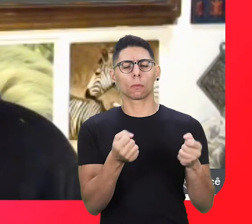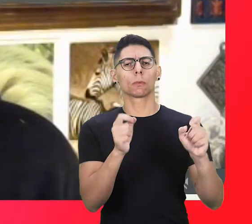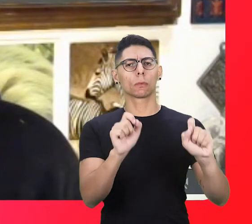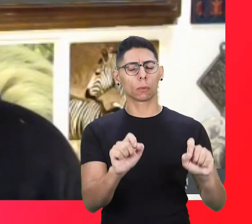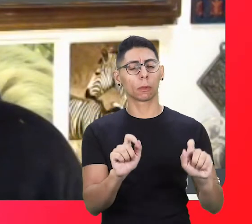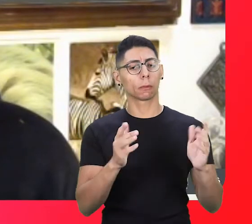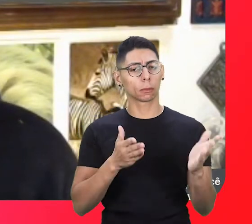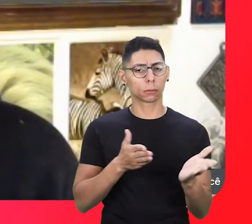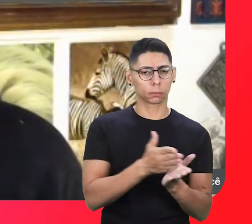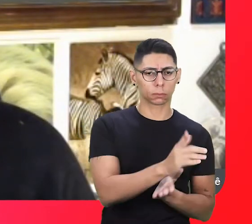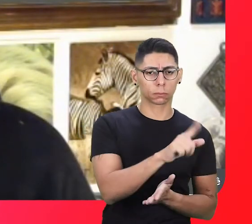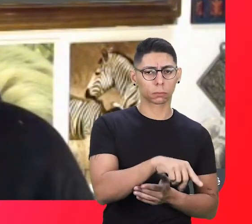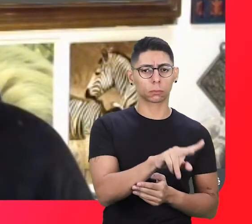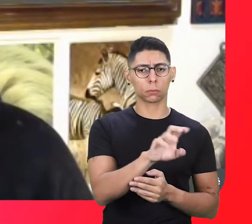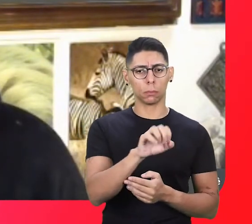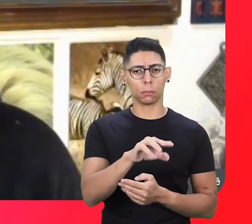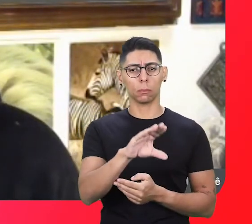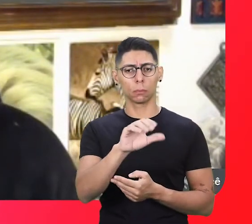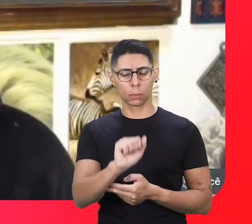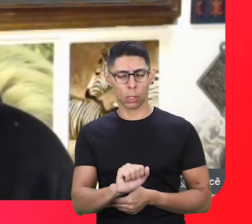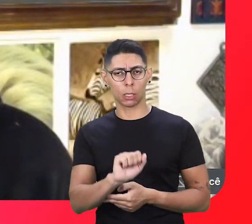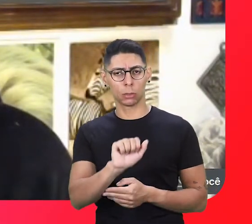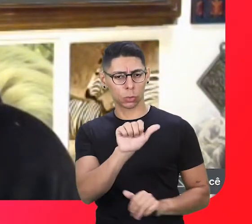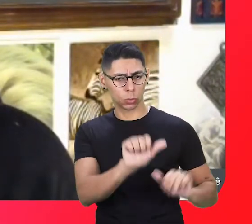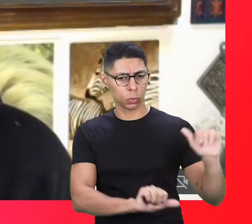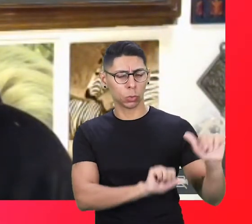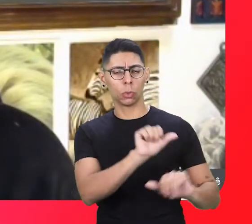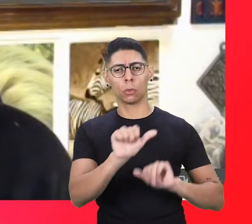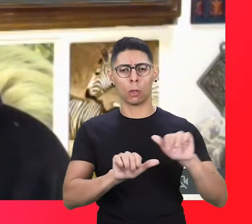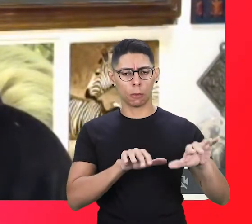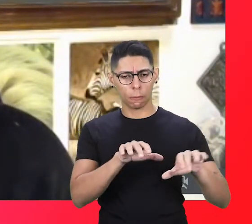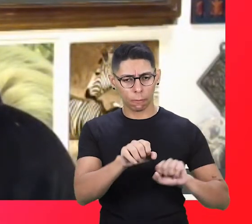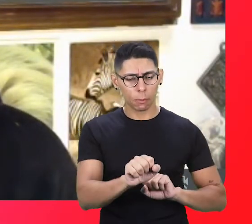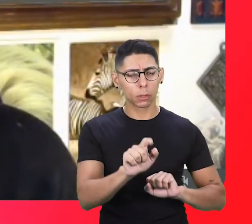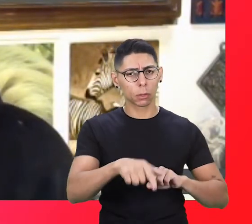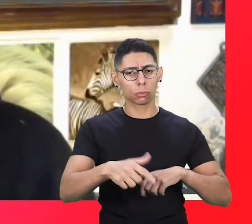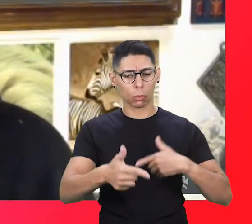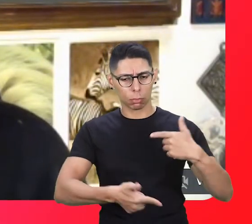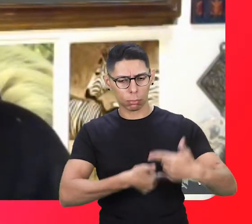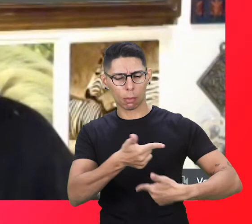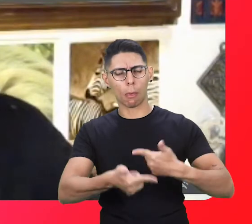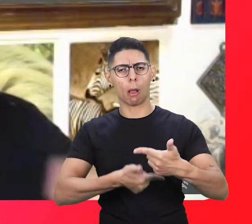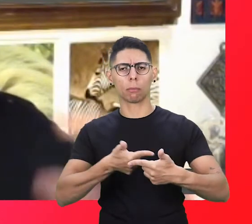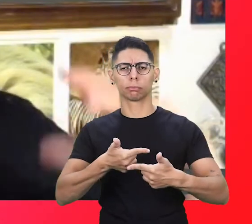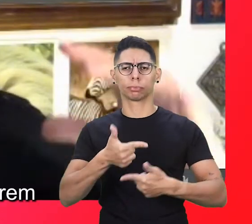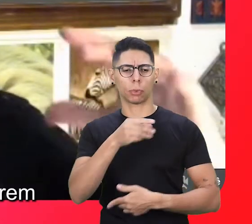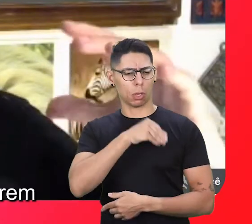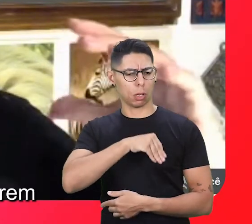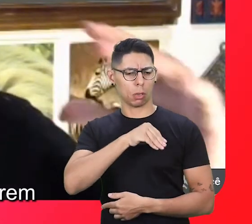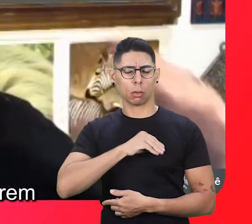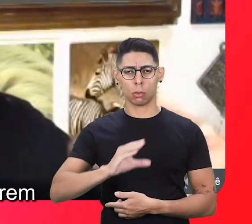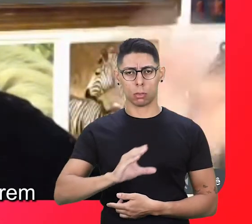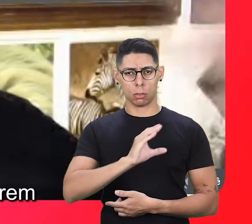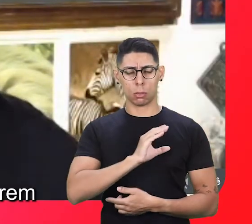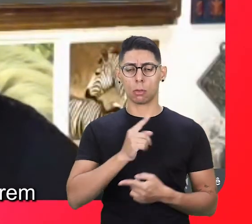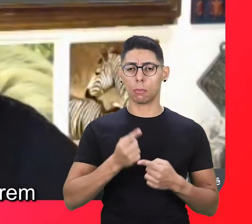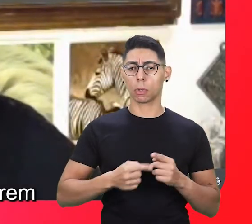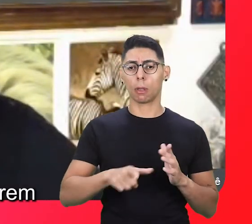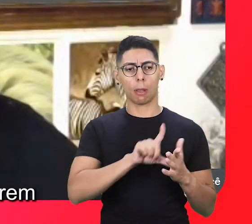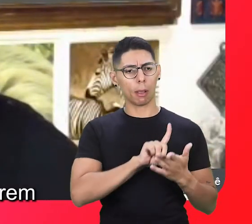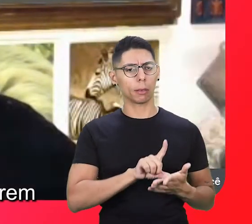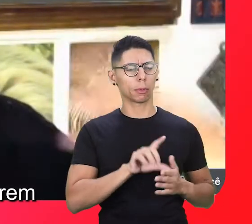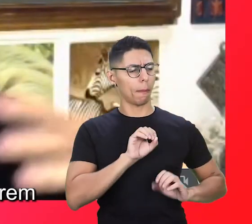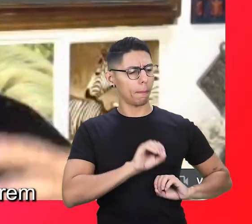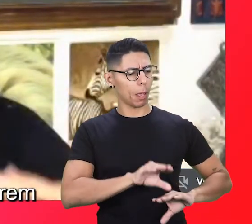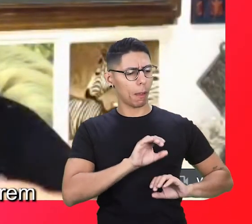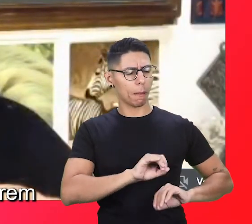Cá ser também um espaço de formação e geração de emprego e renda, porque todas as formações que nós dávamos presencialmente